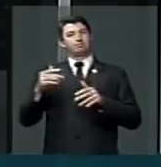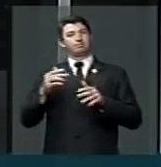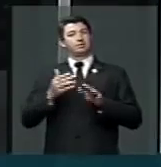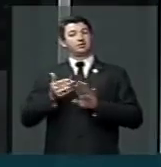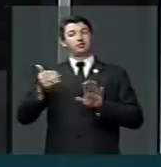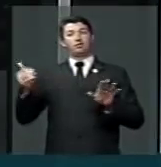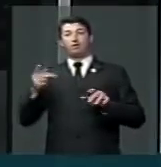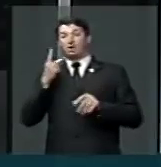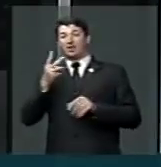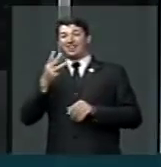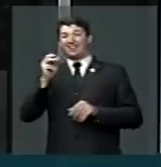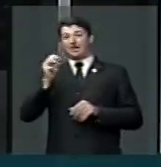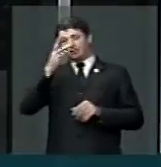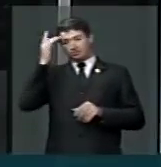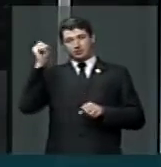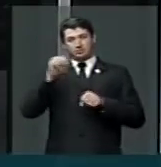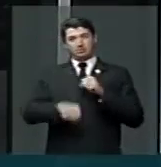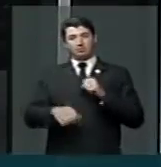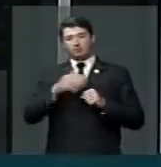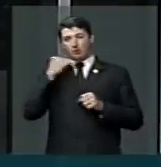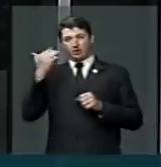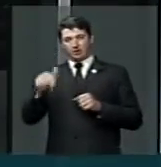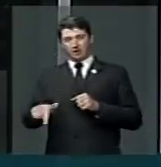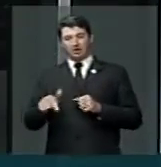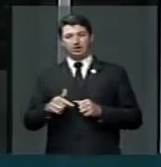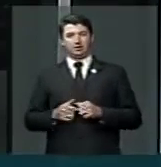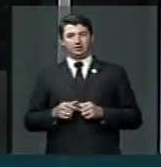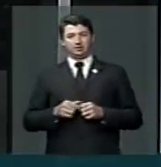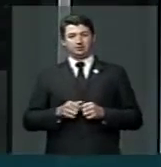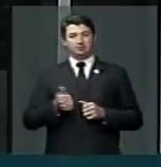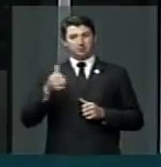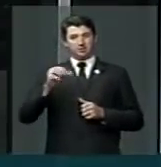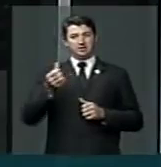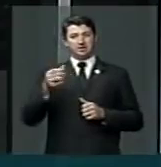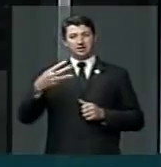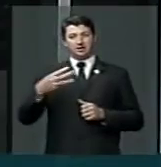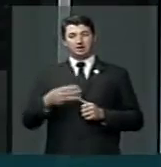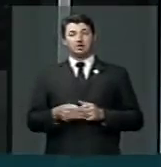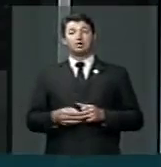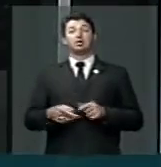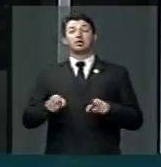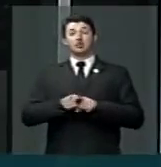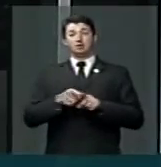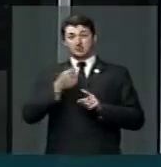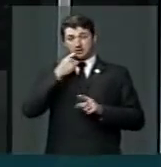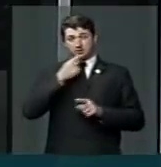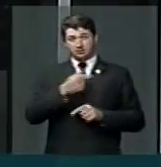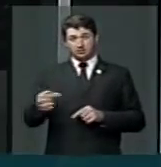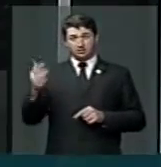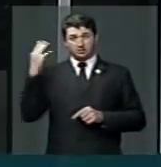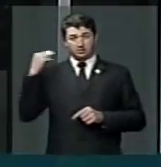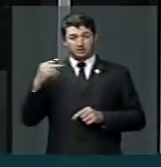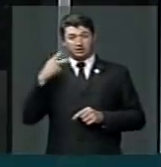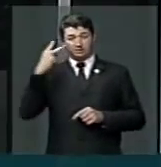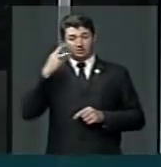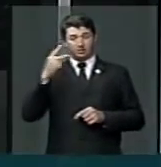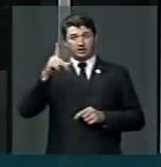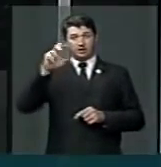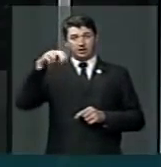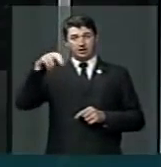sofreram durante o massacre de Patinga. Registrar também que na sexta-feira passada, a vereadora